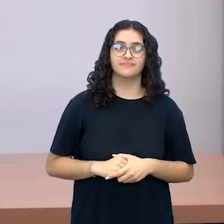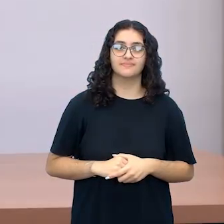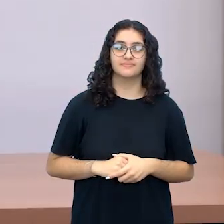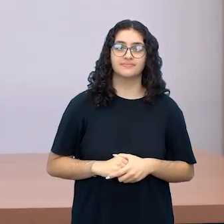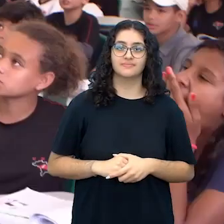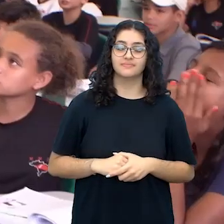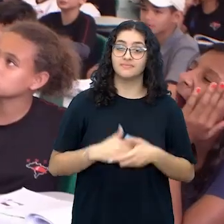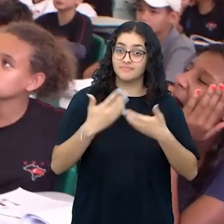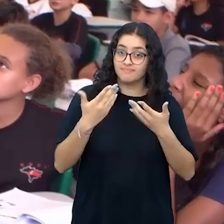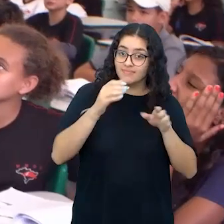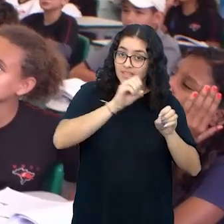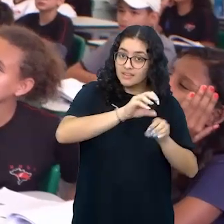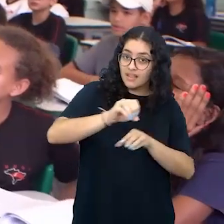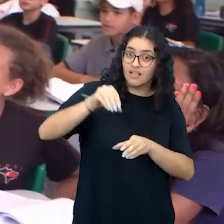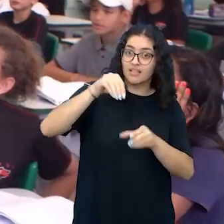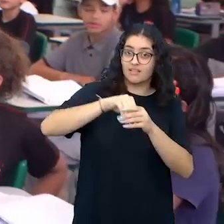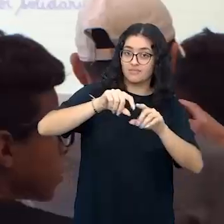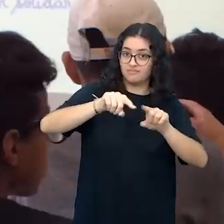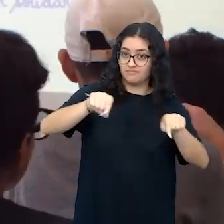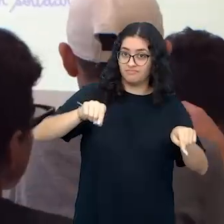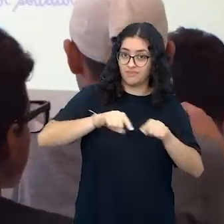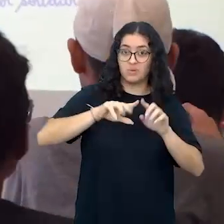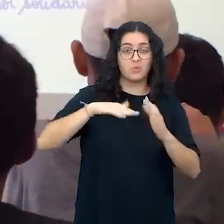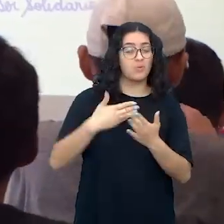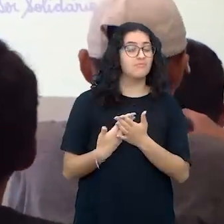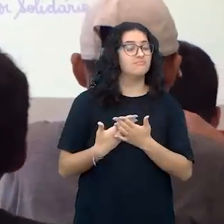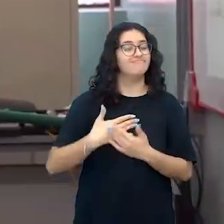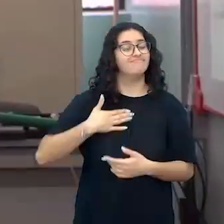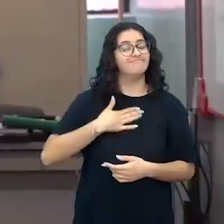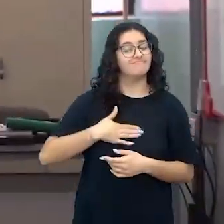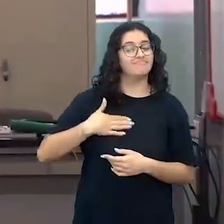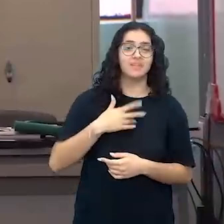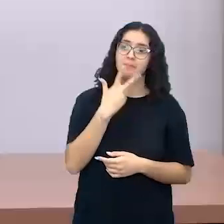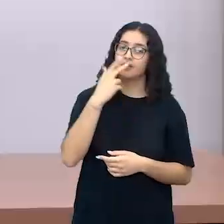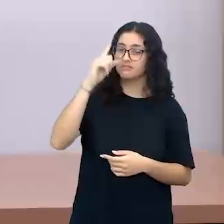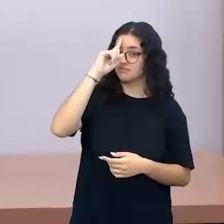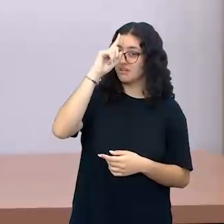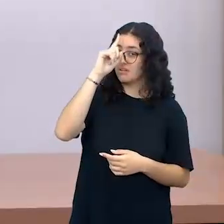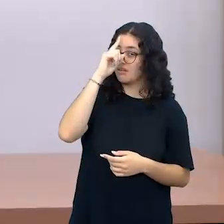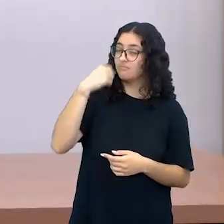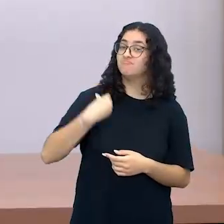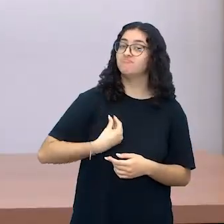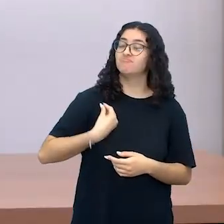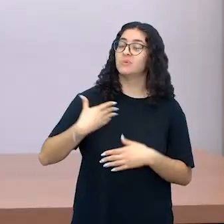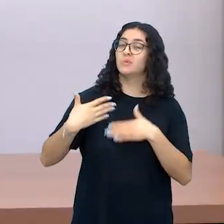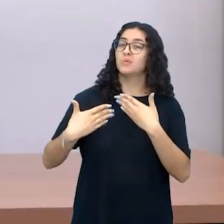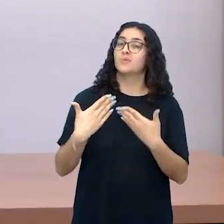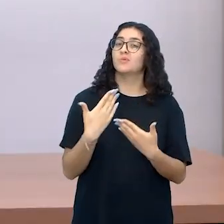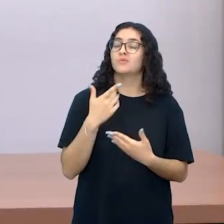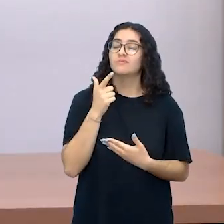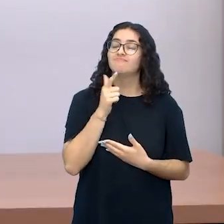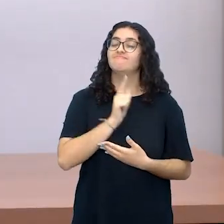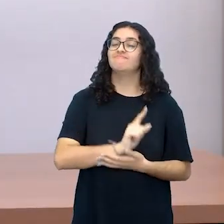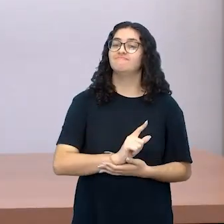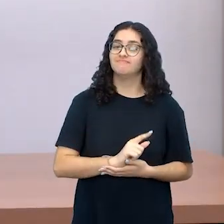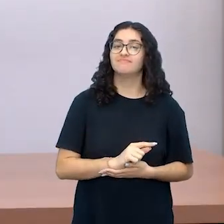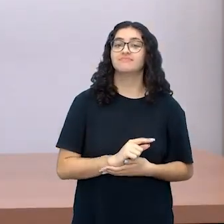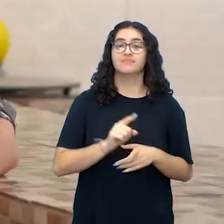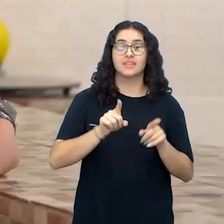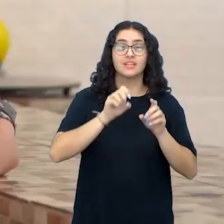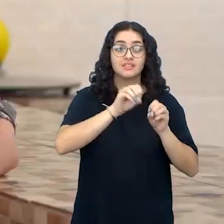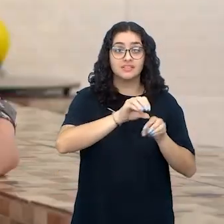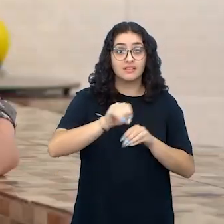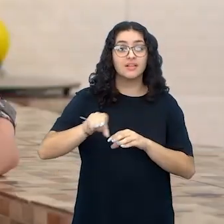O lecionar na escola, isso é um prazer para mim. É o que me dá gás todo dia para vencer, para